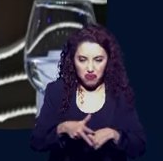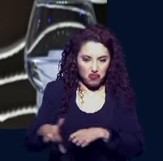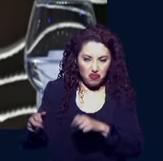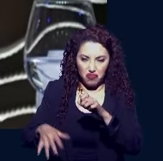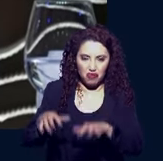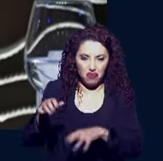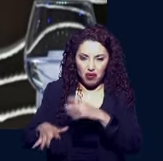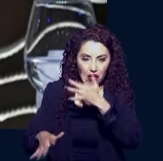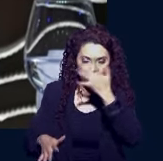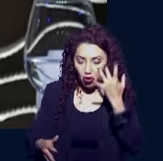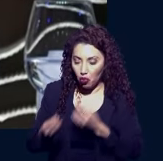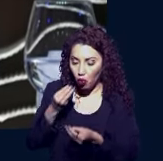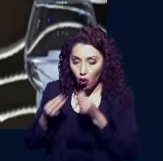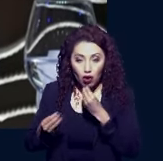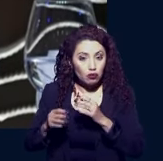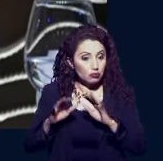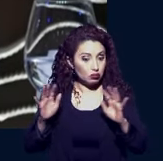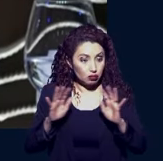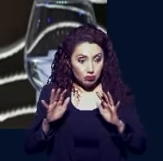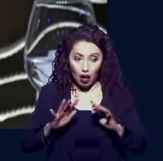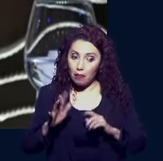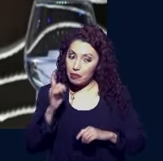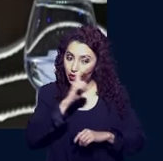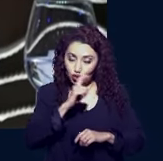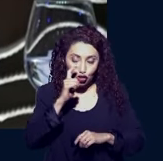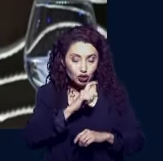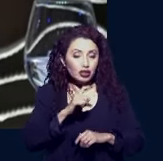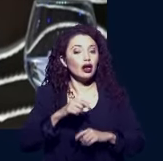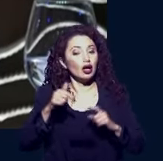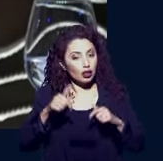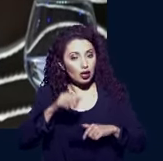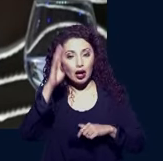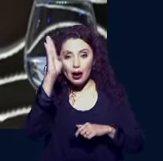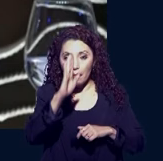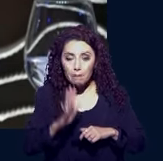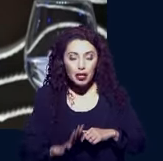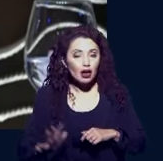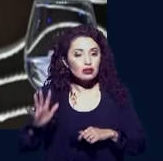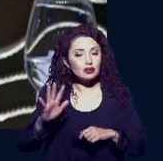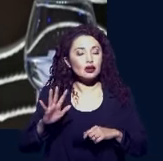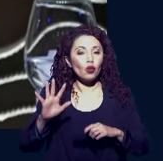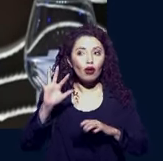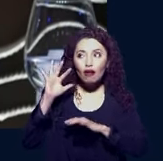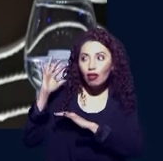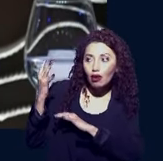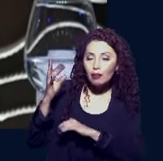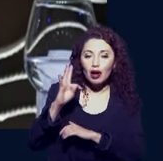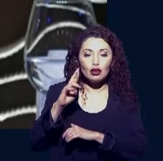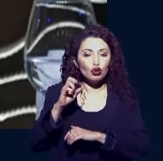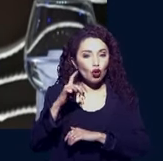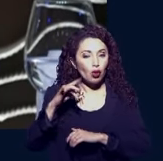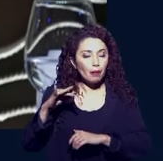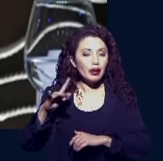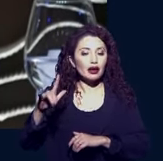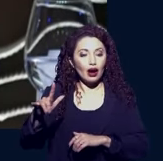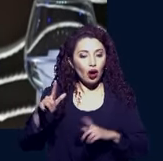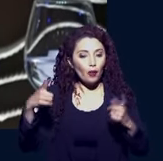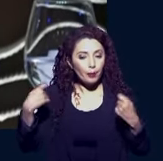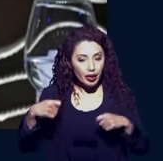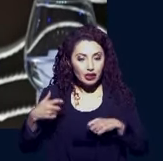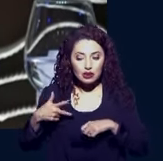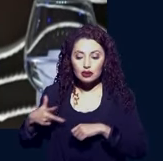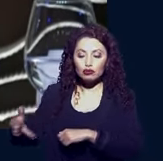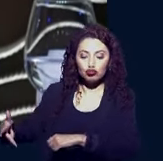uma agricultura tropical e que ela precisa de defensivos ou de pesticidas como é chamado no mundo inteiro usado de